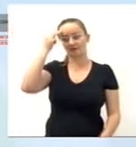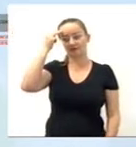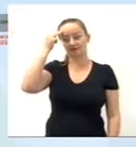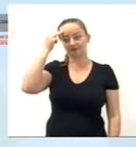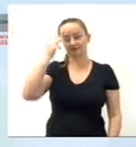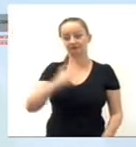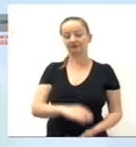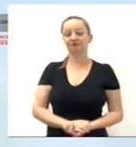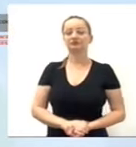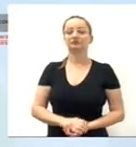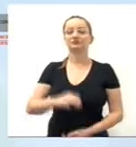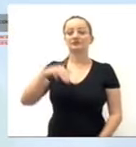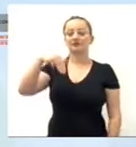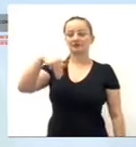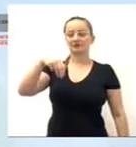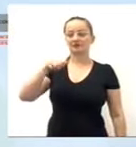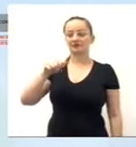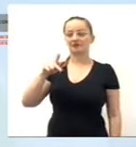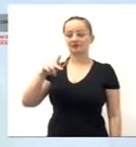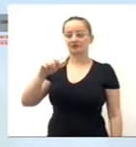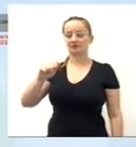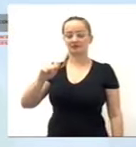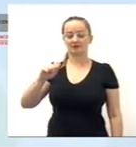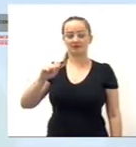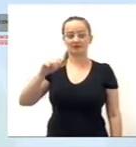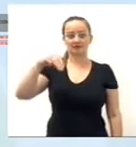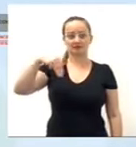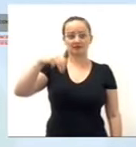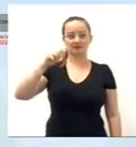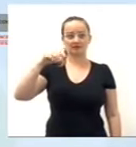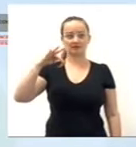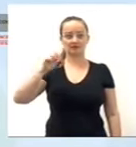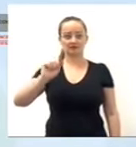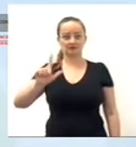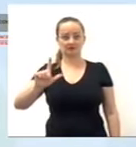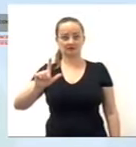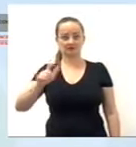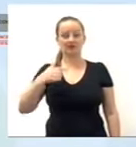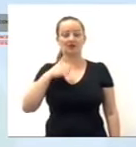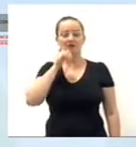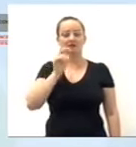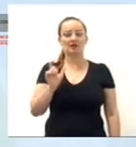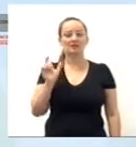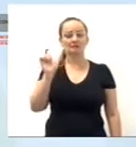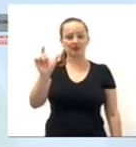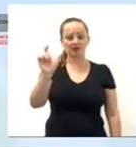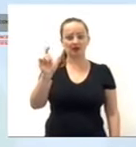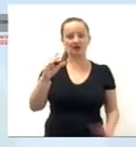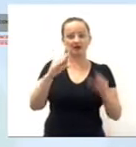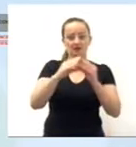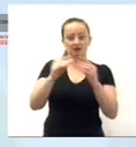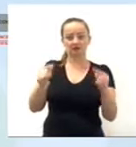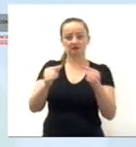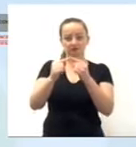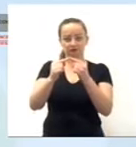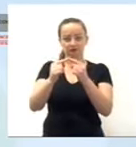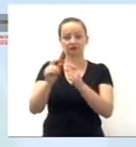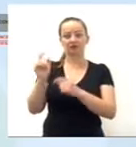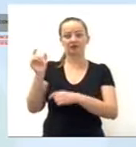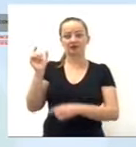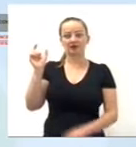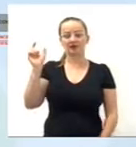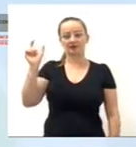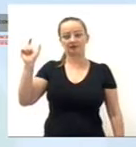mapa mental. O que eu falei hoje? Eu falei de trigonometria. Trigonometria, eu falei de triângulos,